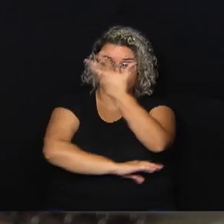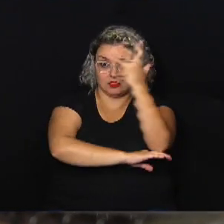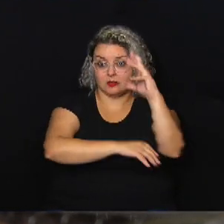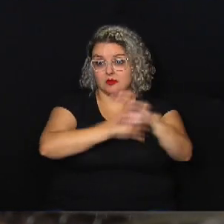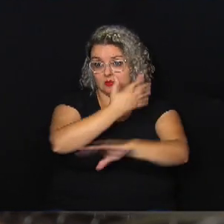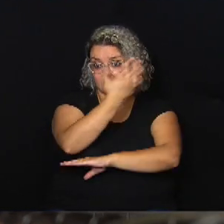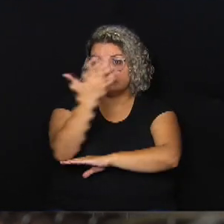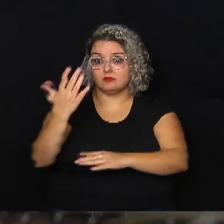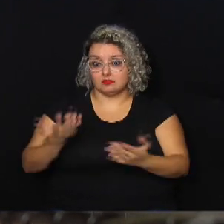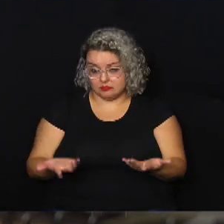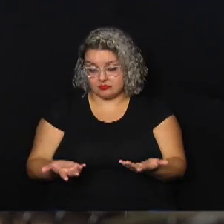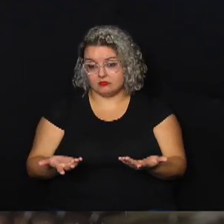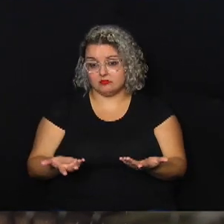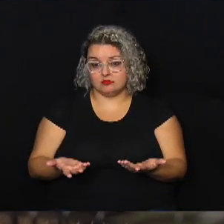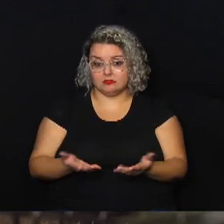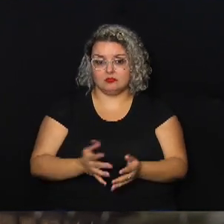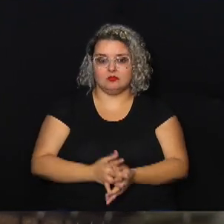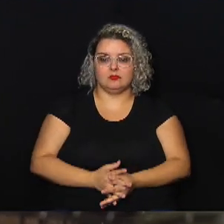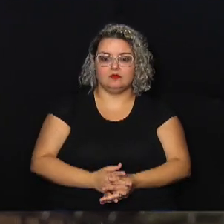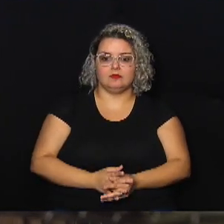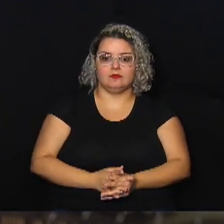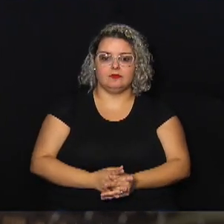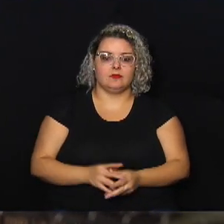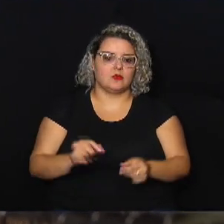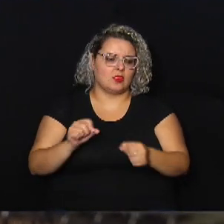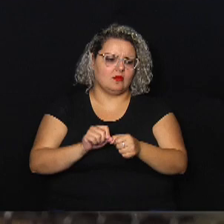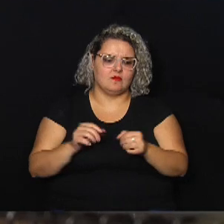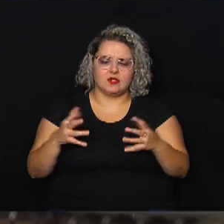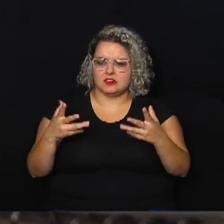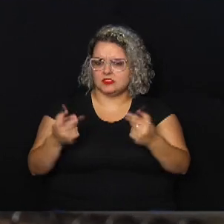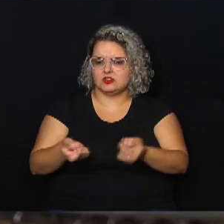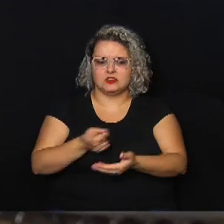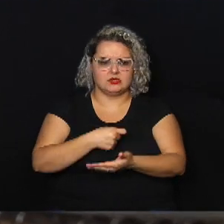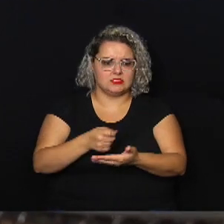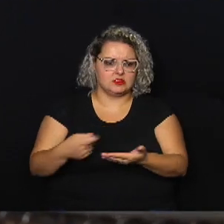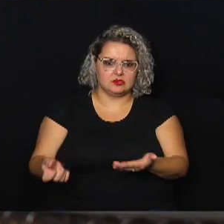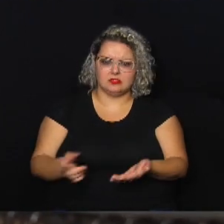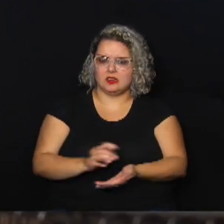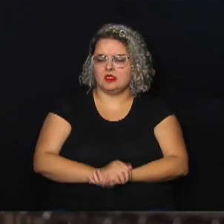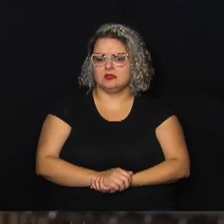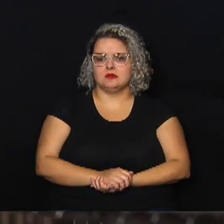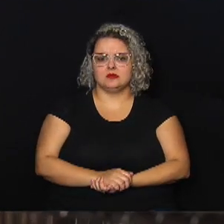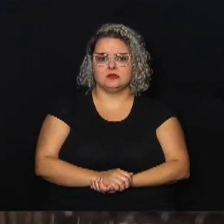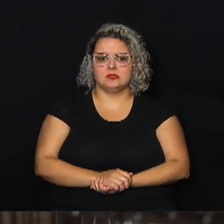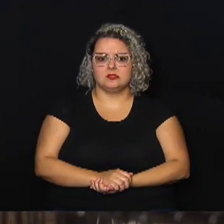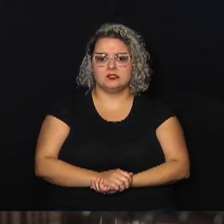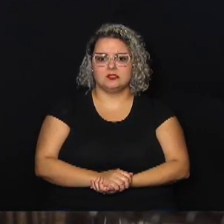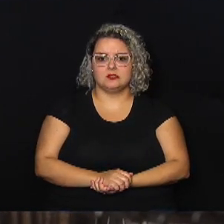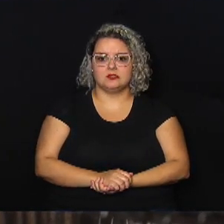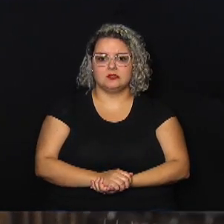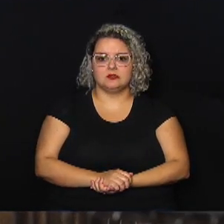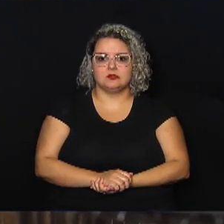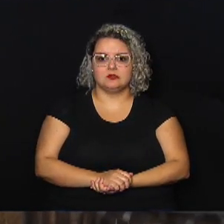um lazer criativo, fazer pintura, fazer escrever, se gosta de escrever, né? Apreciar cinema, arte, de uma forma